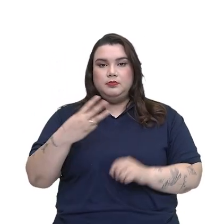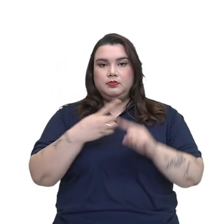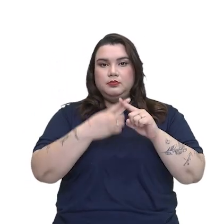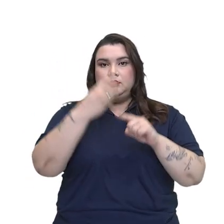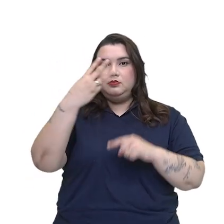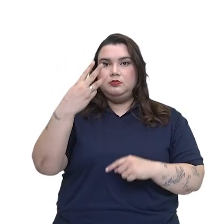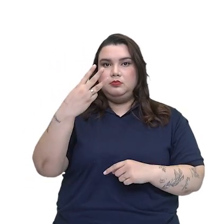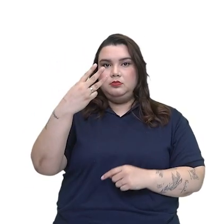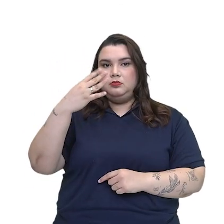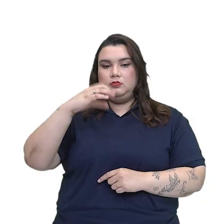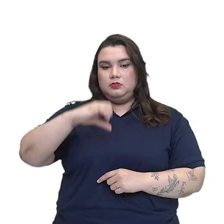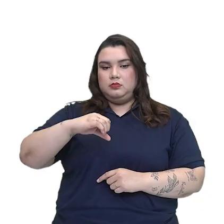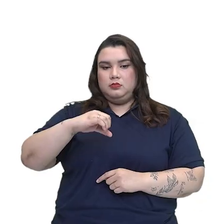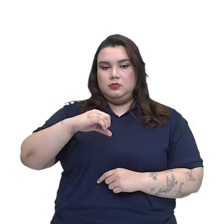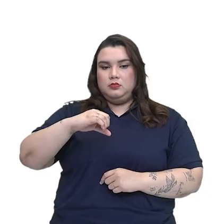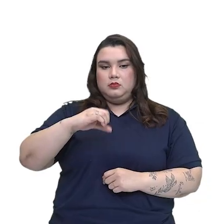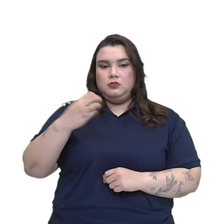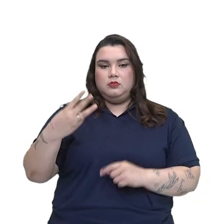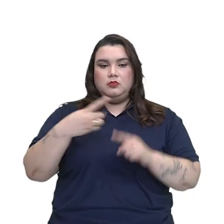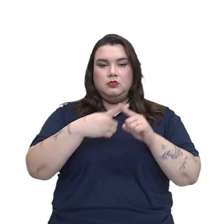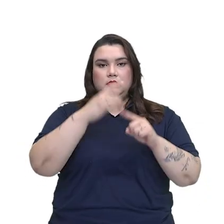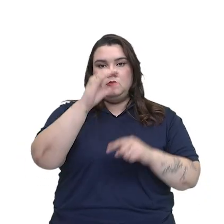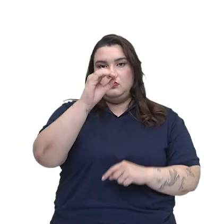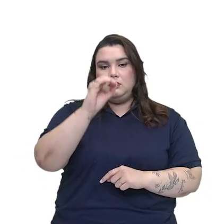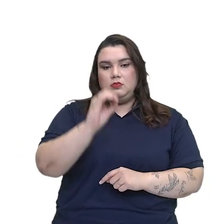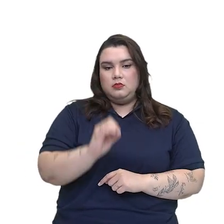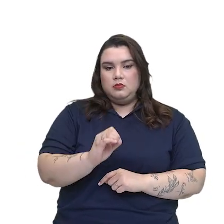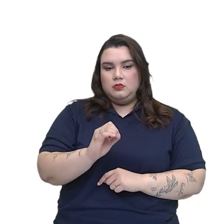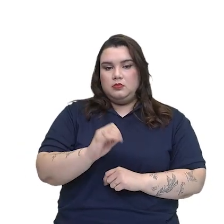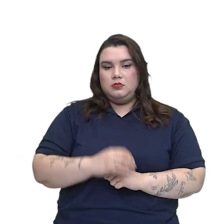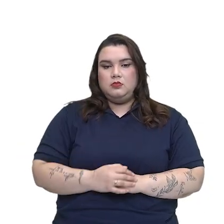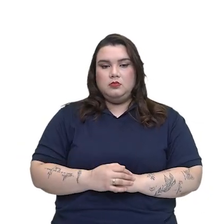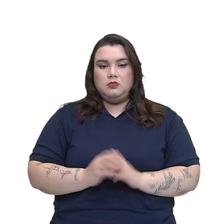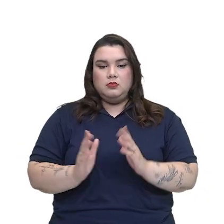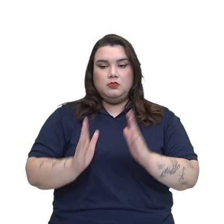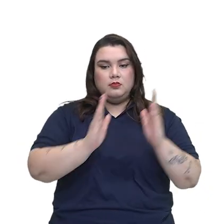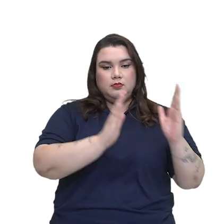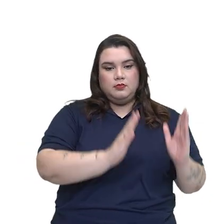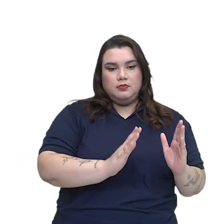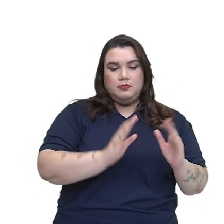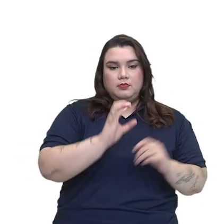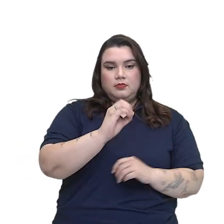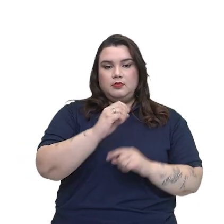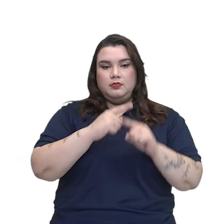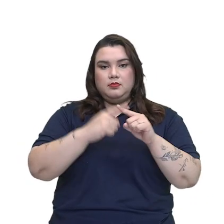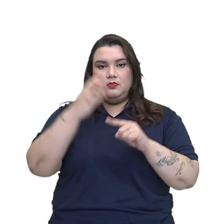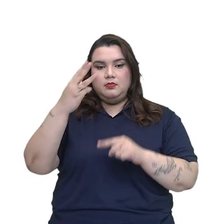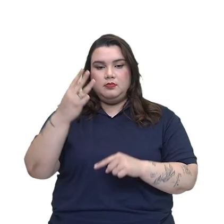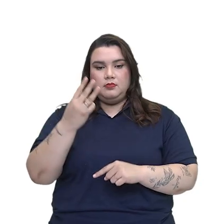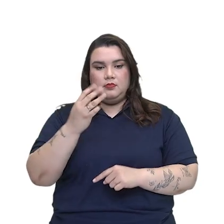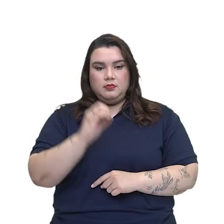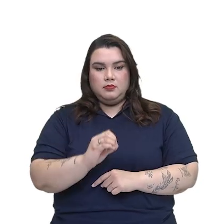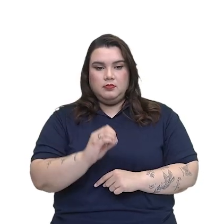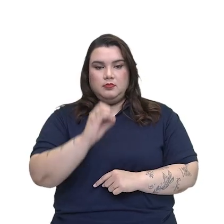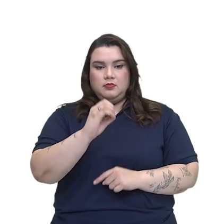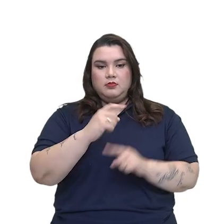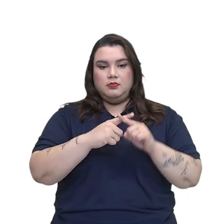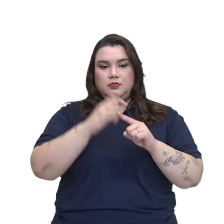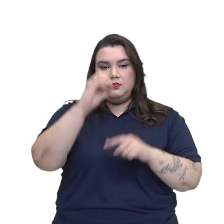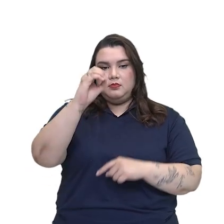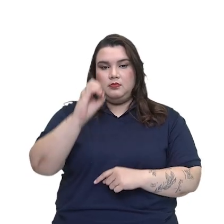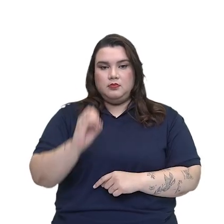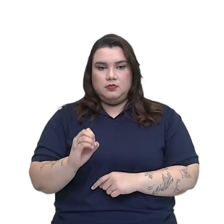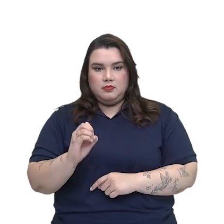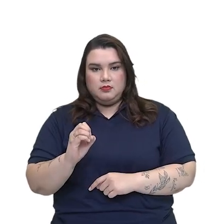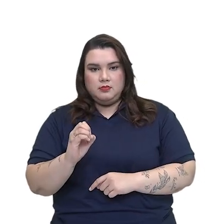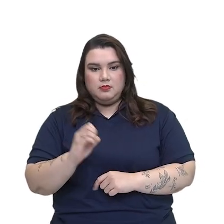3 vezes 3, 9. 3 vezes 0, 0. Pula uma casa. 0 vezes 3 é 0, 0